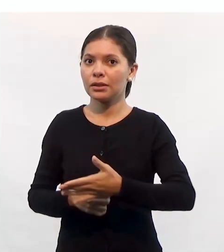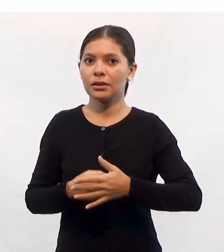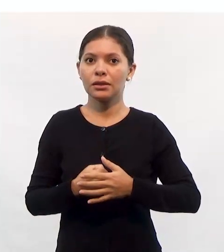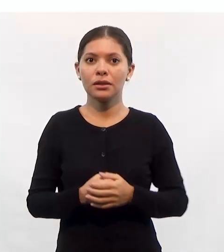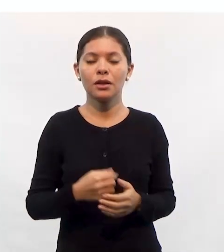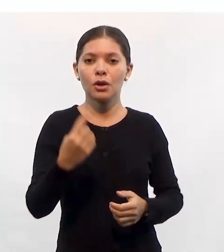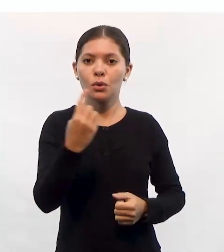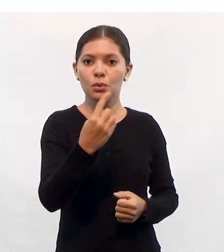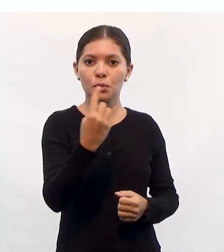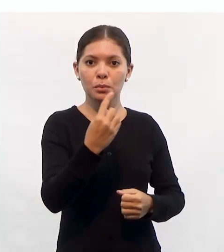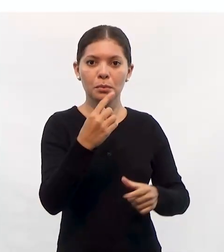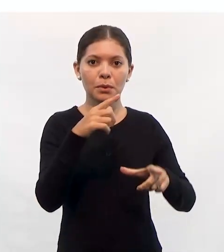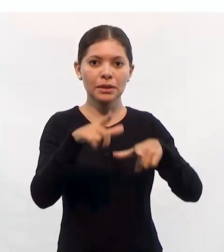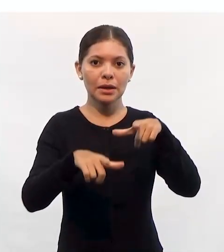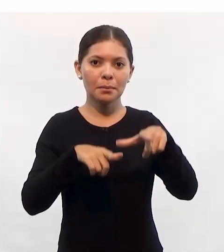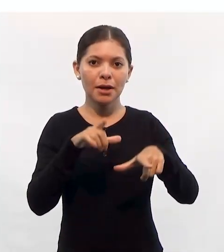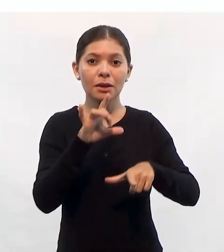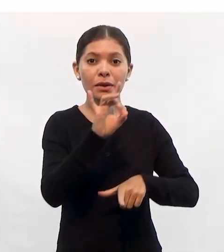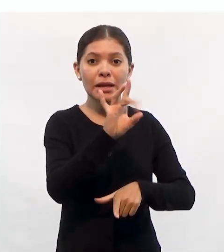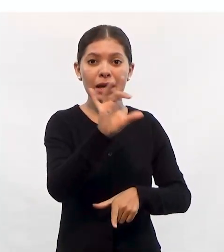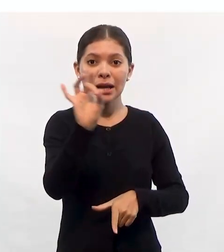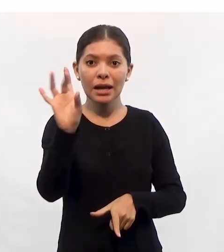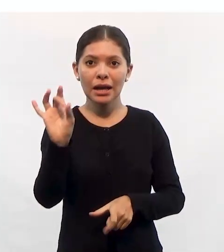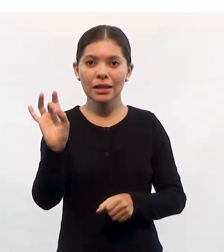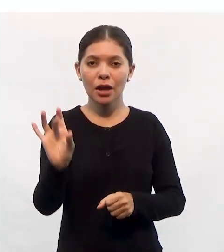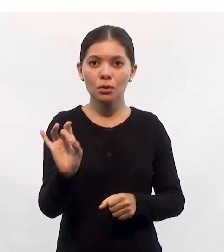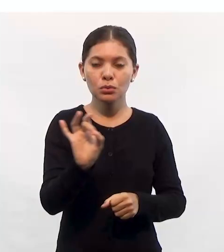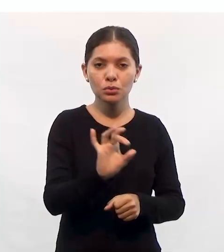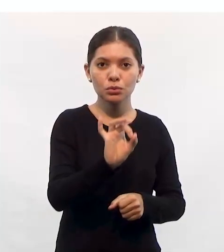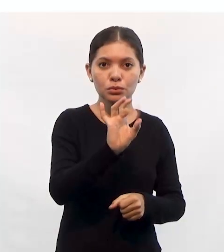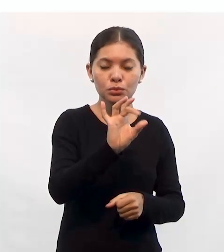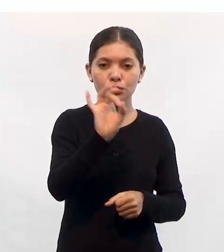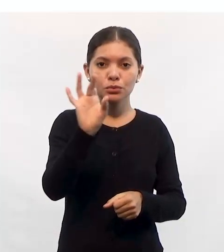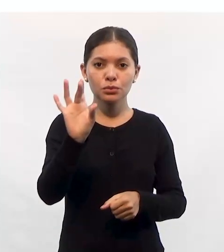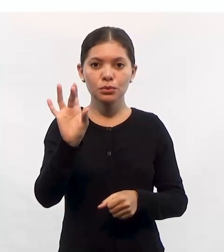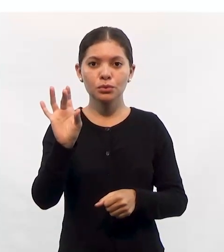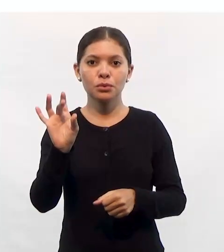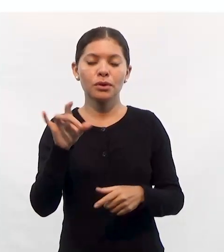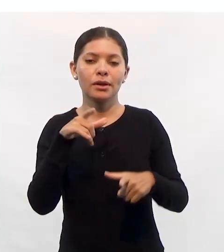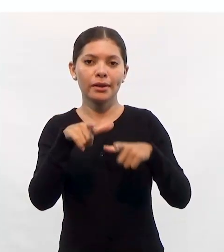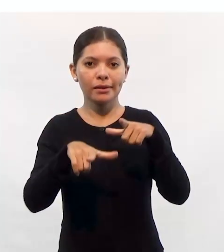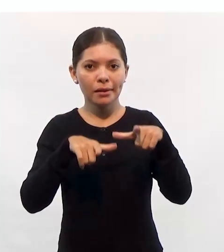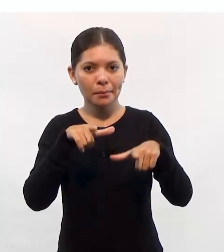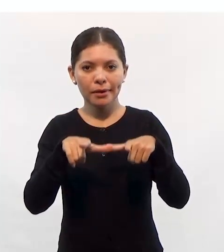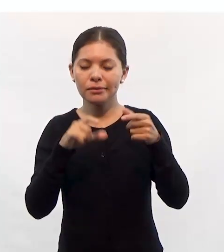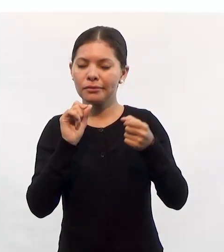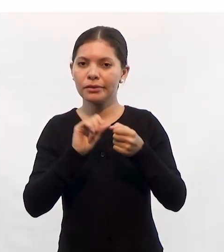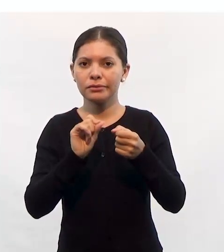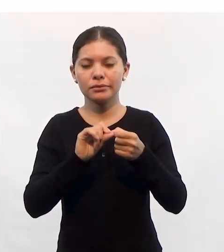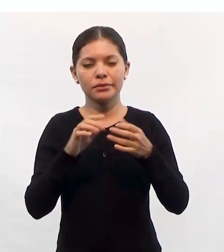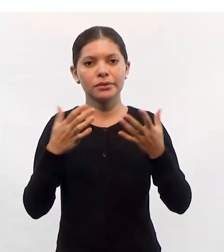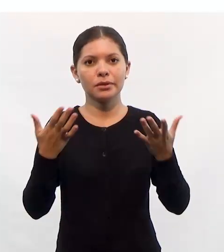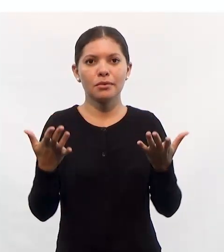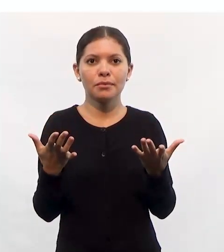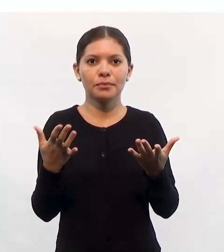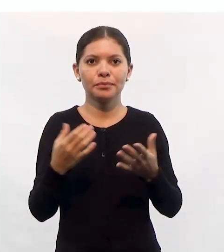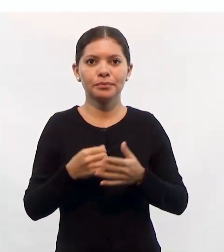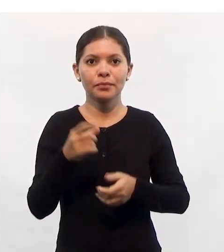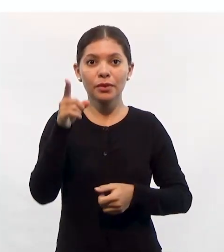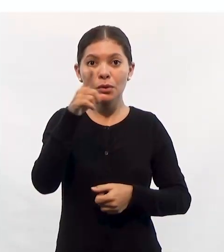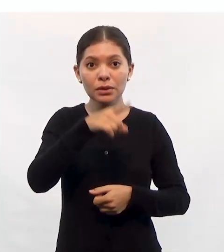nós temos uma atividade e cada um desses elipses são atividades são realizadas então